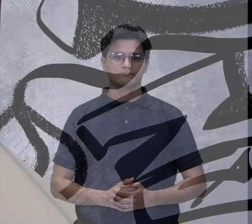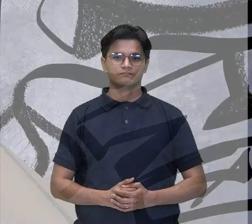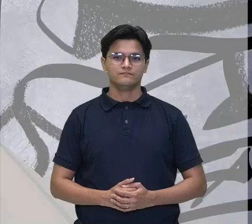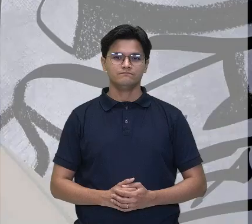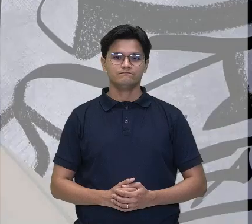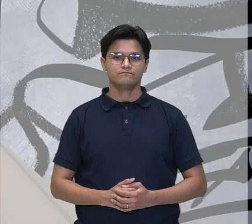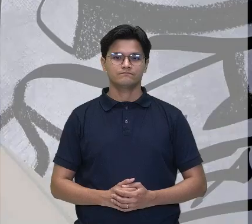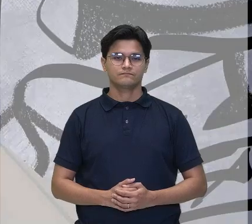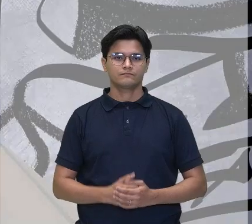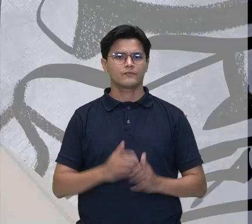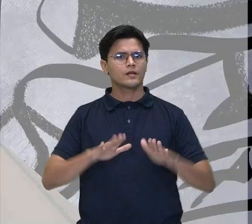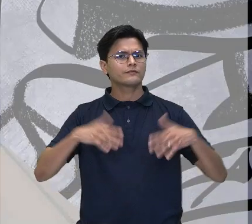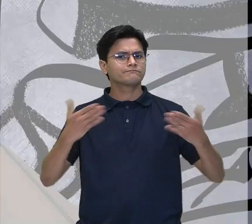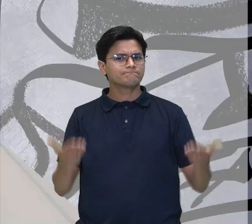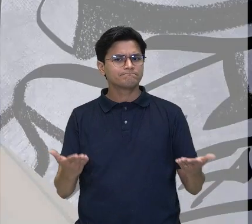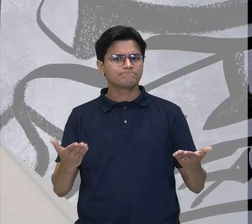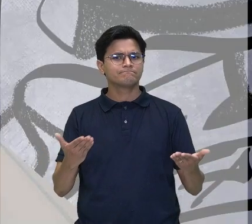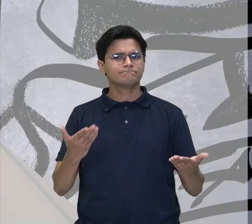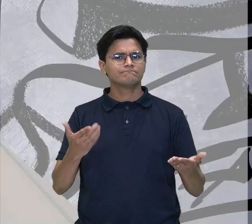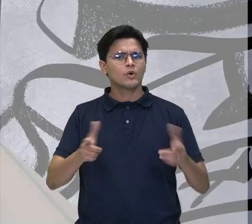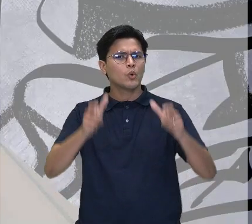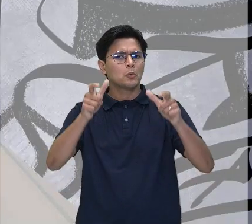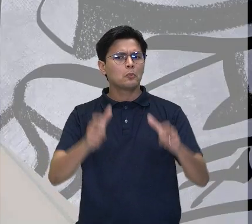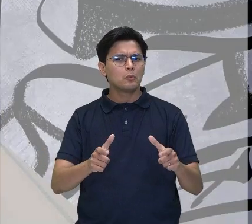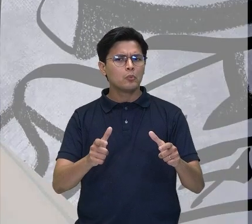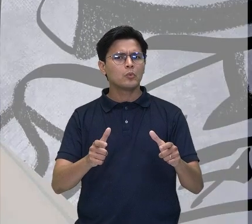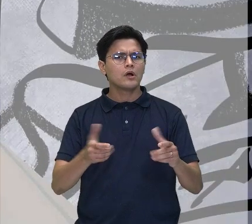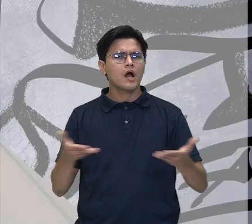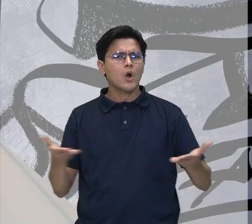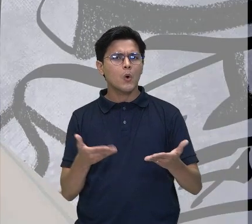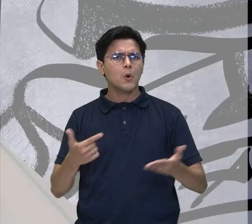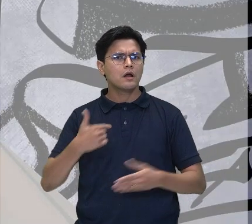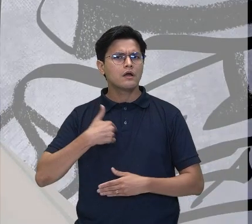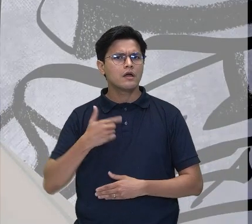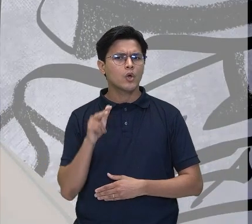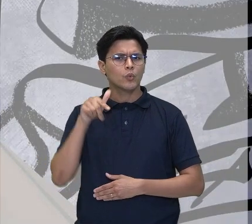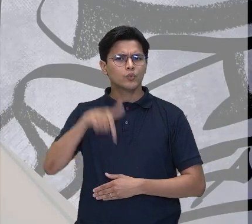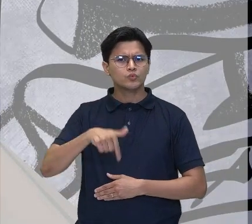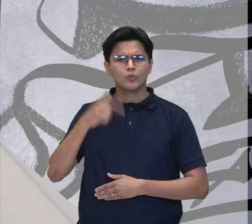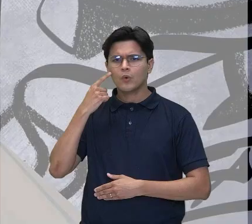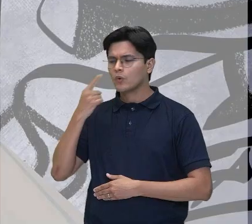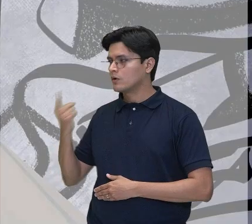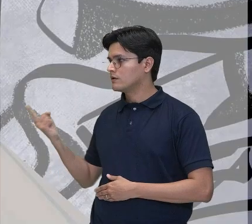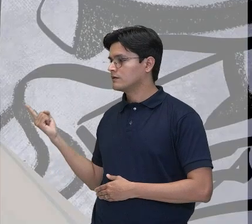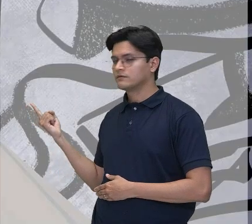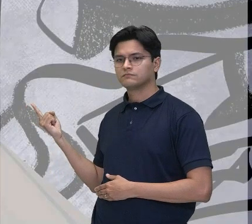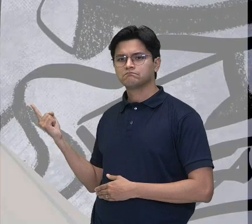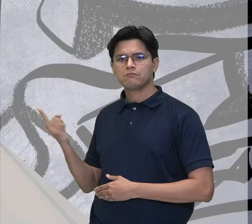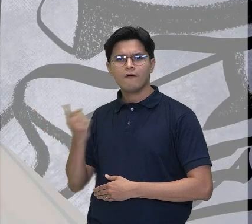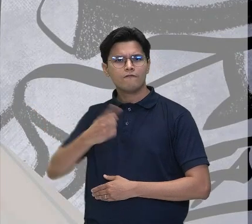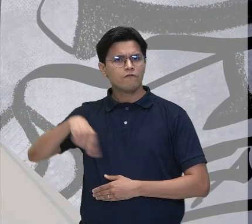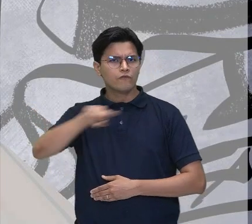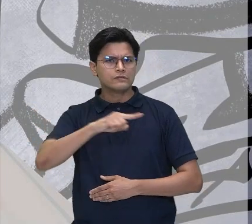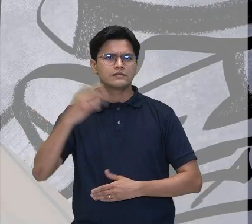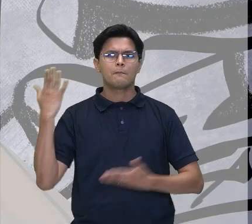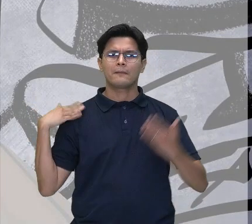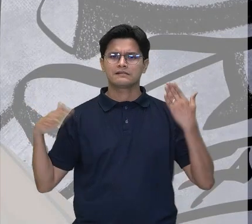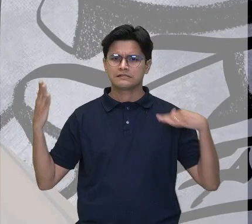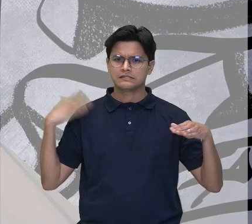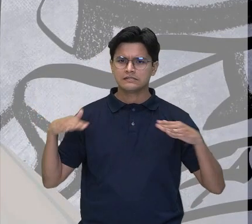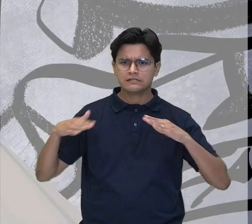Muito bem, vejam só onde é que eu estou. Vocês, passeando pela cidade, já se